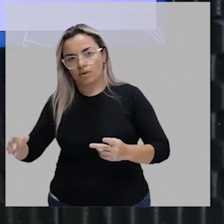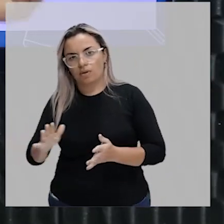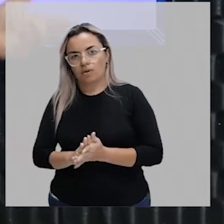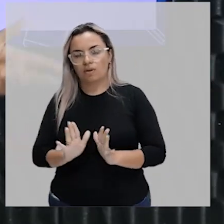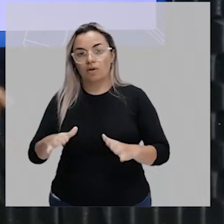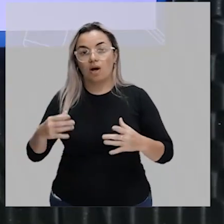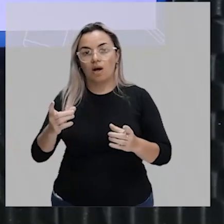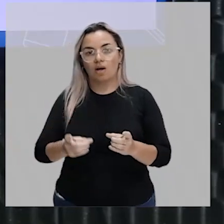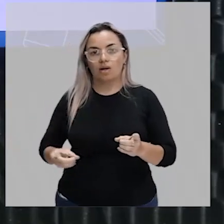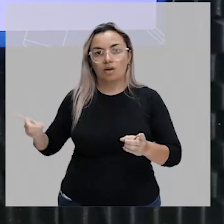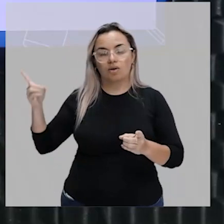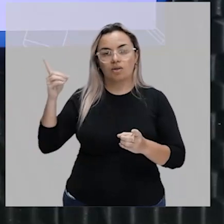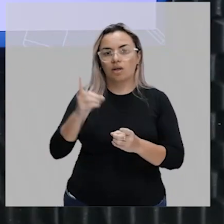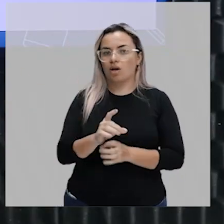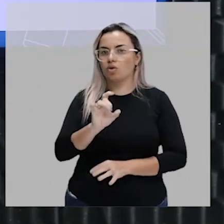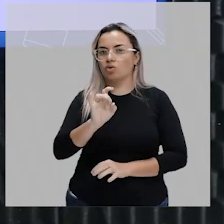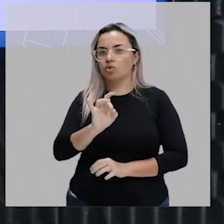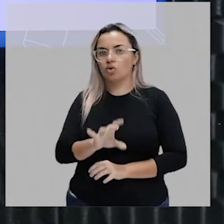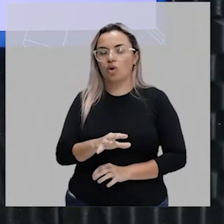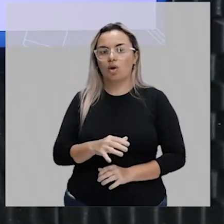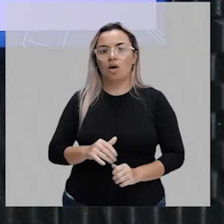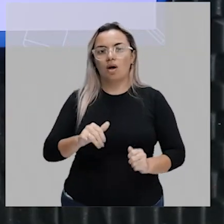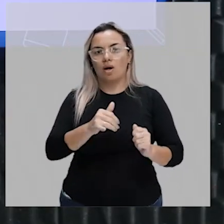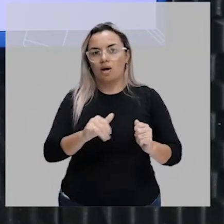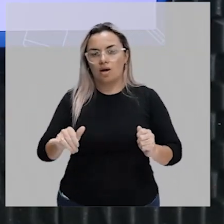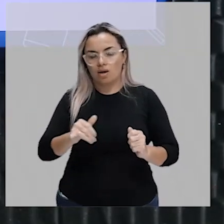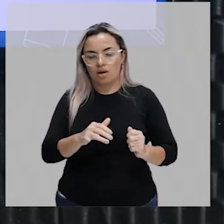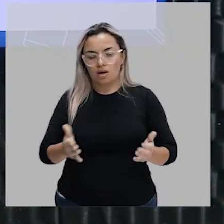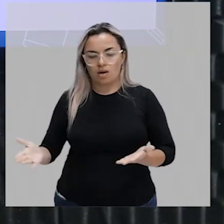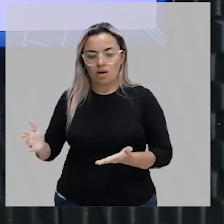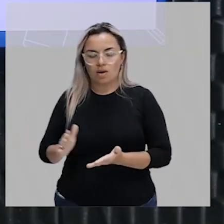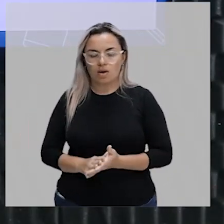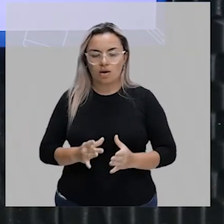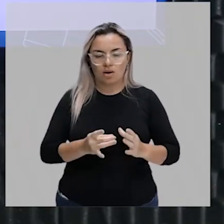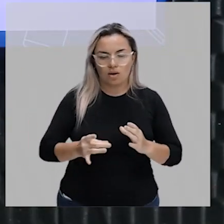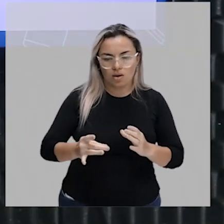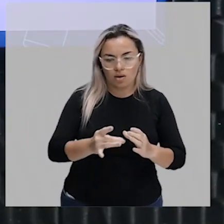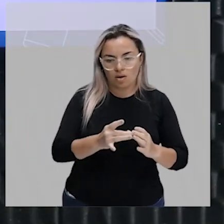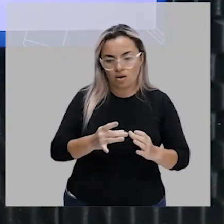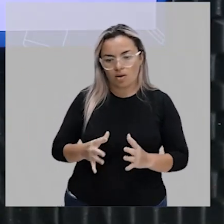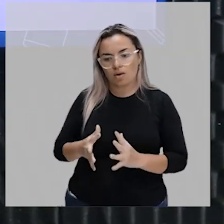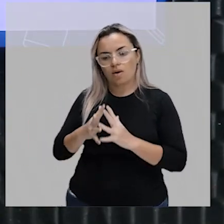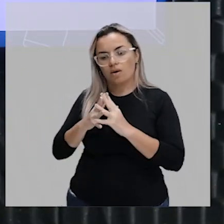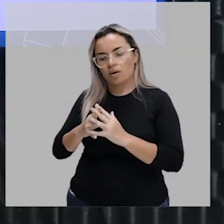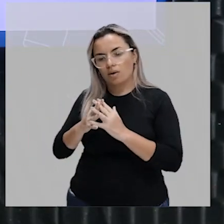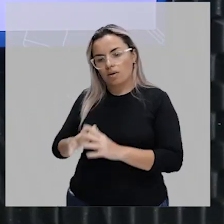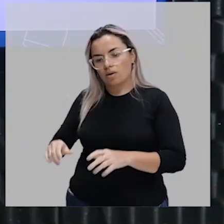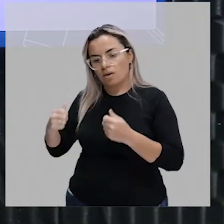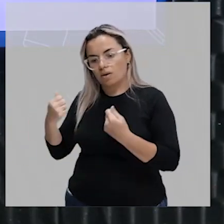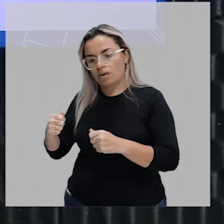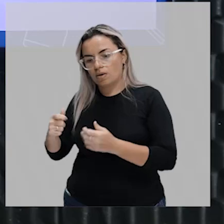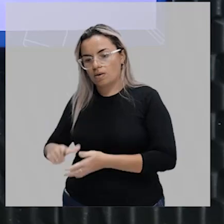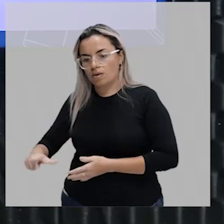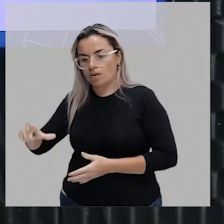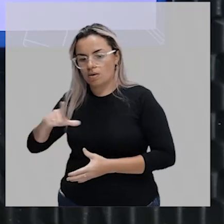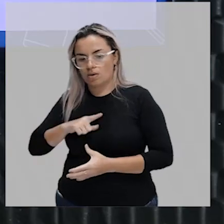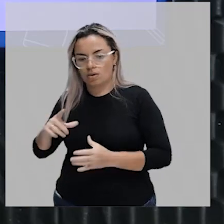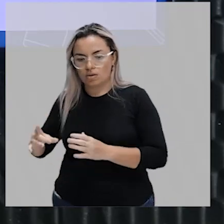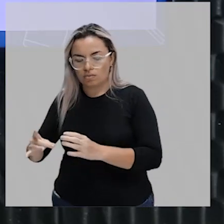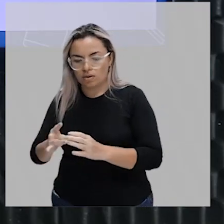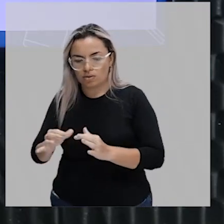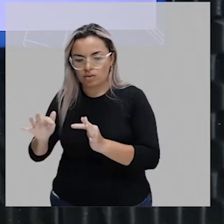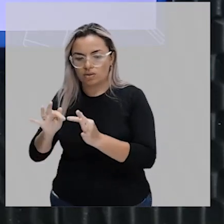encontraram apenas aminoácidos, ok? Coacervados complexos dependem da existência